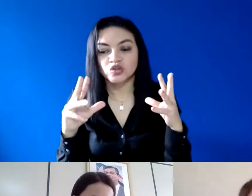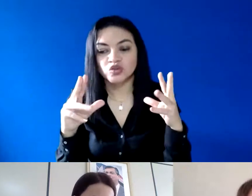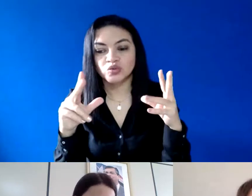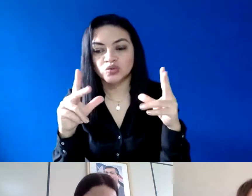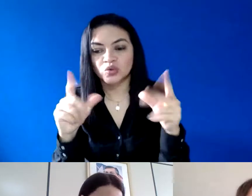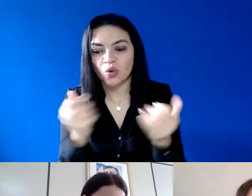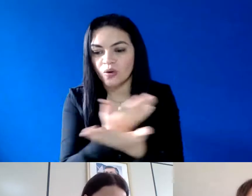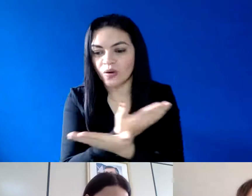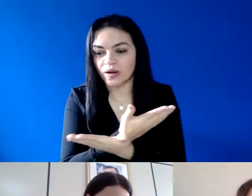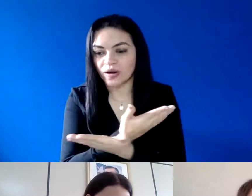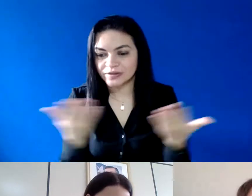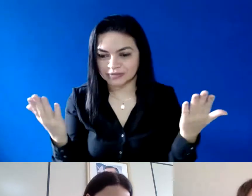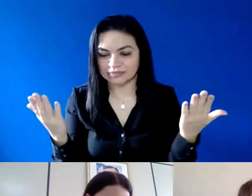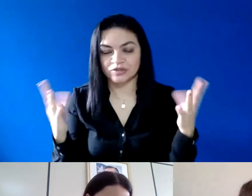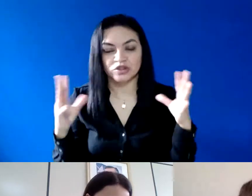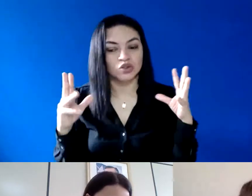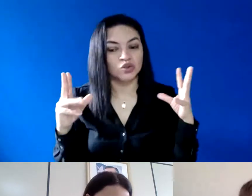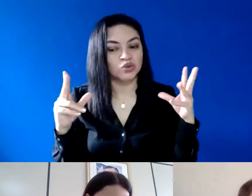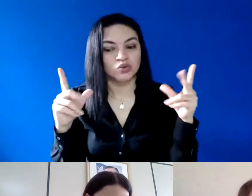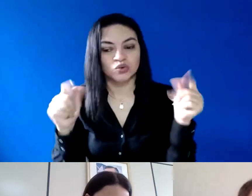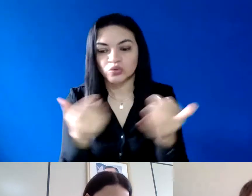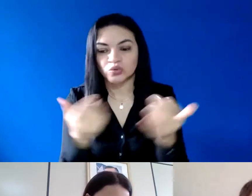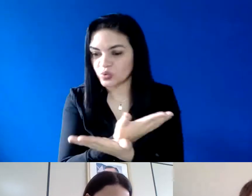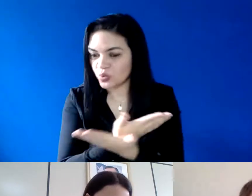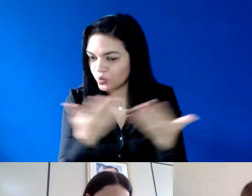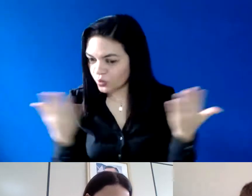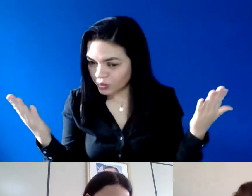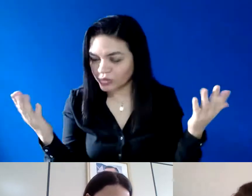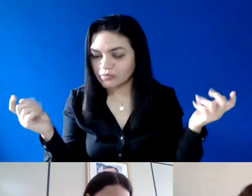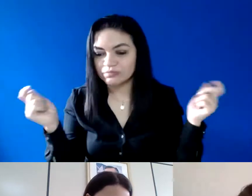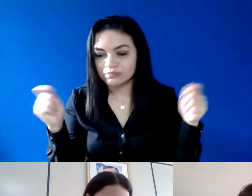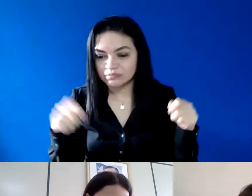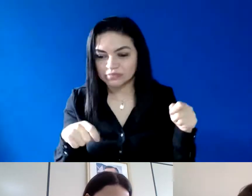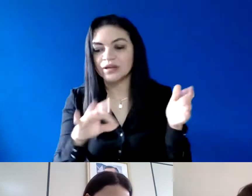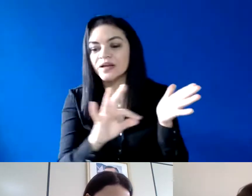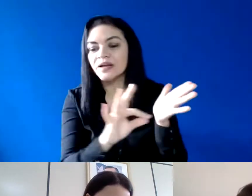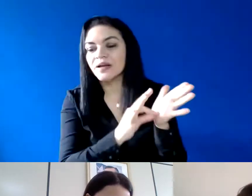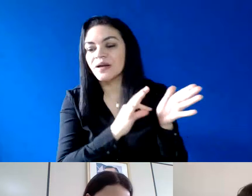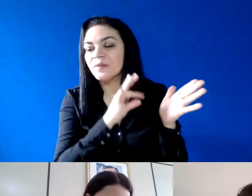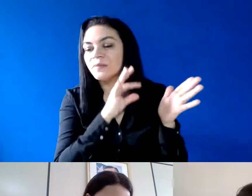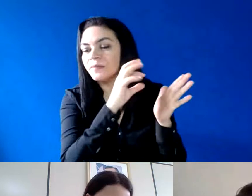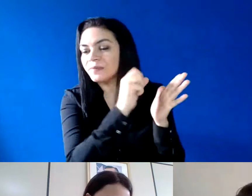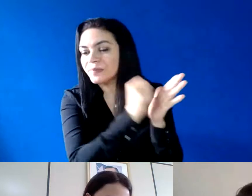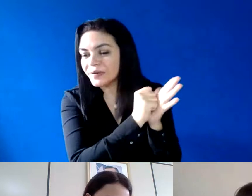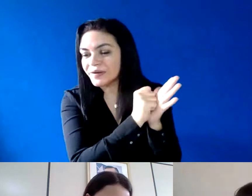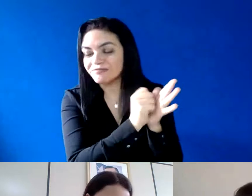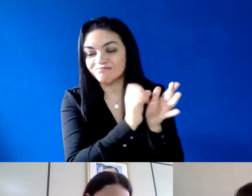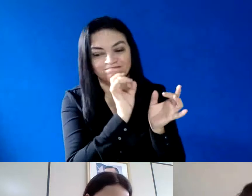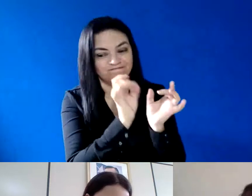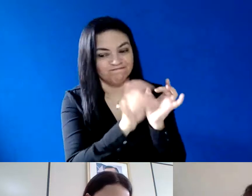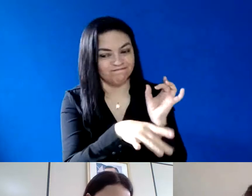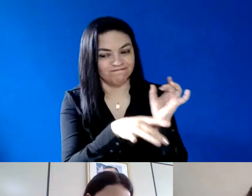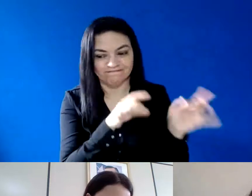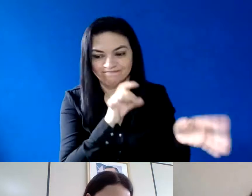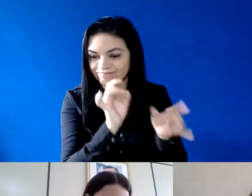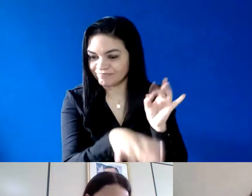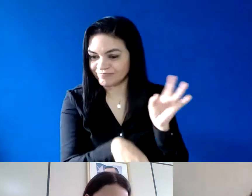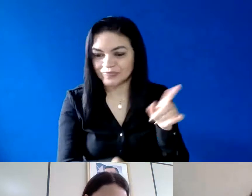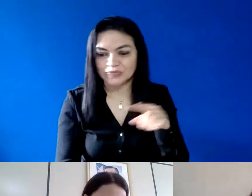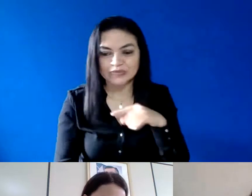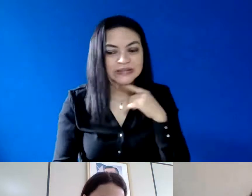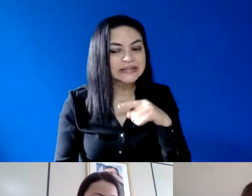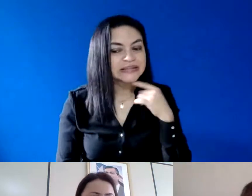caros, todos eles atualmente matriculados, não teve uma desistência, nós não chamamos